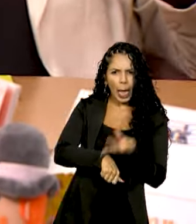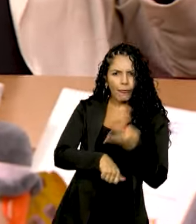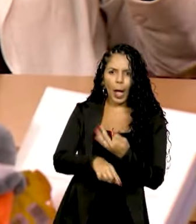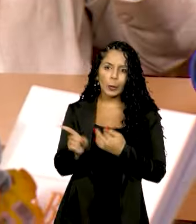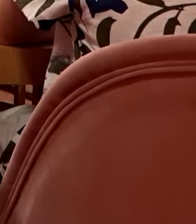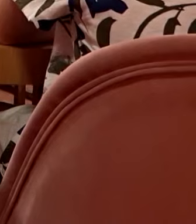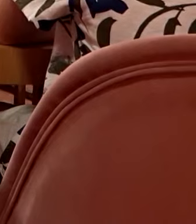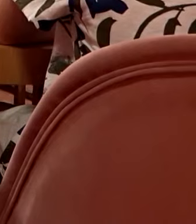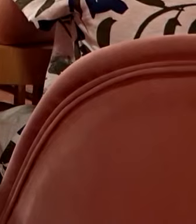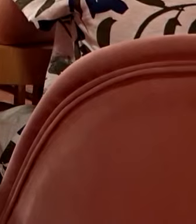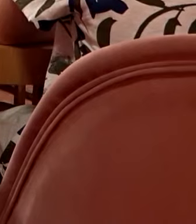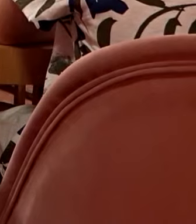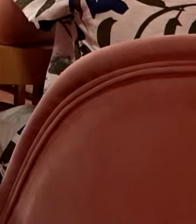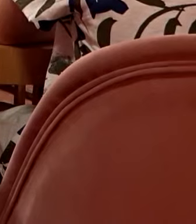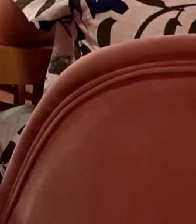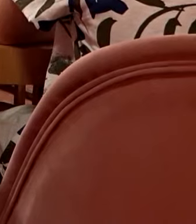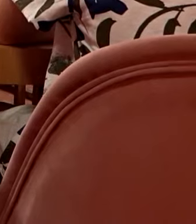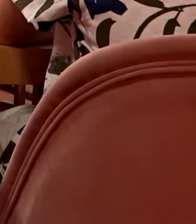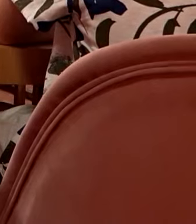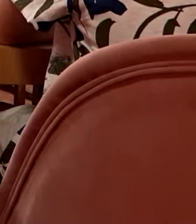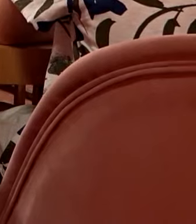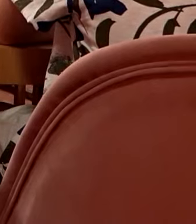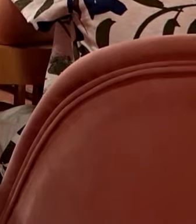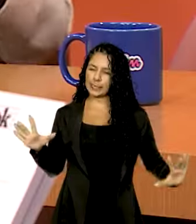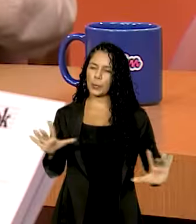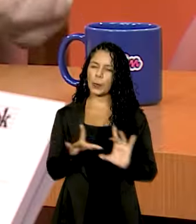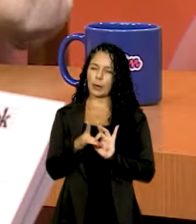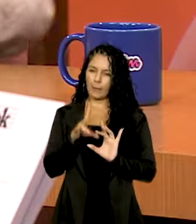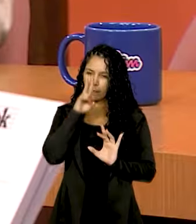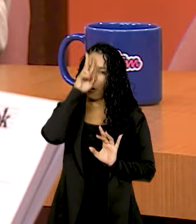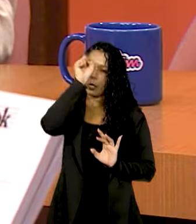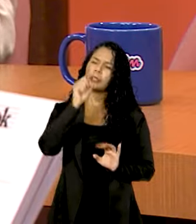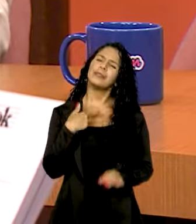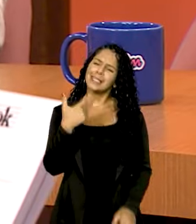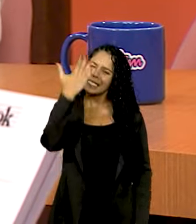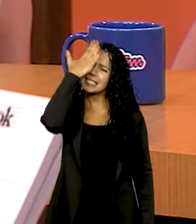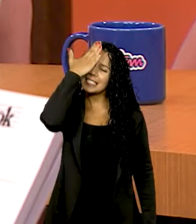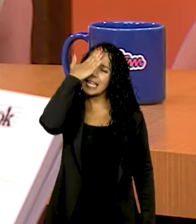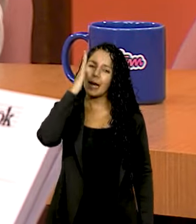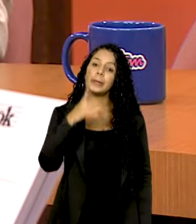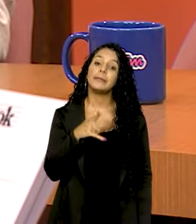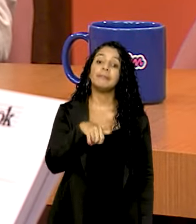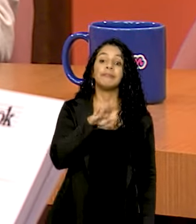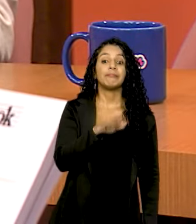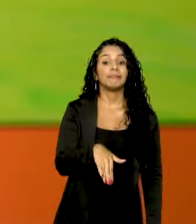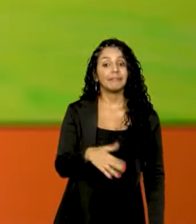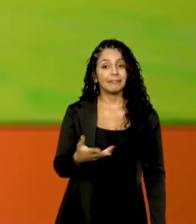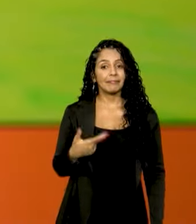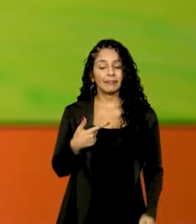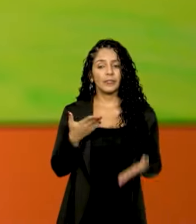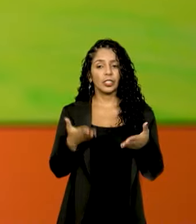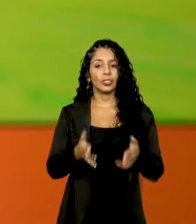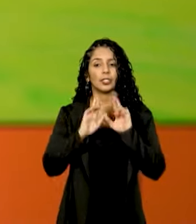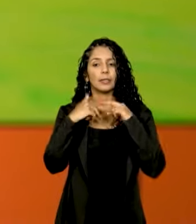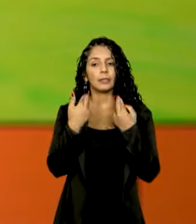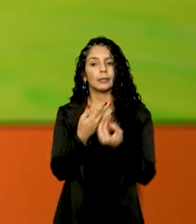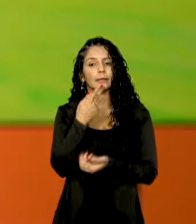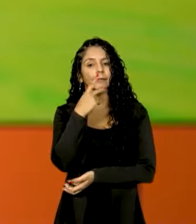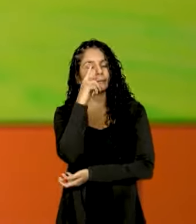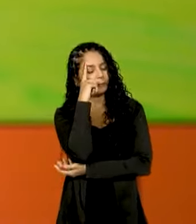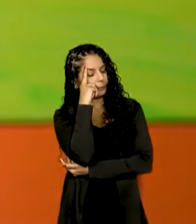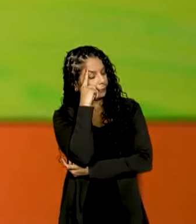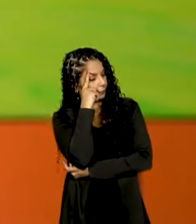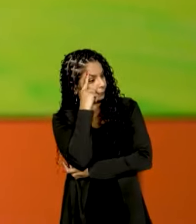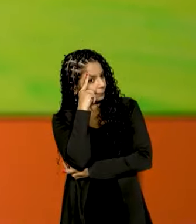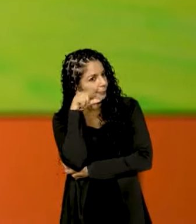Sempre teve, né? É verdade. Você sempre teve uma conexão muito forte. Não, né? E a gente sabe quem é sabe. Aquele que a gente chega na reunião e fala assim,